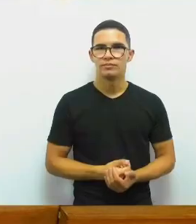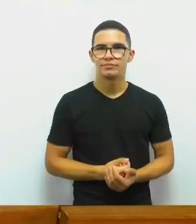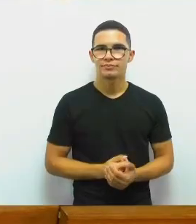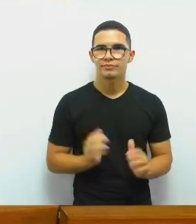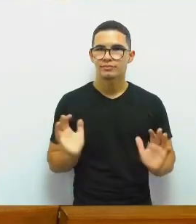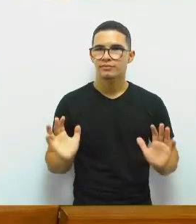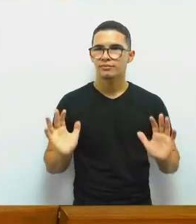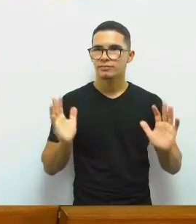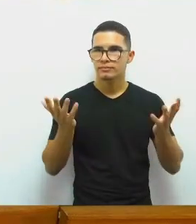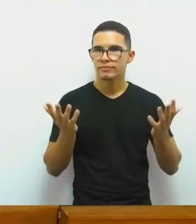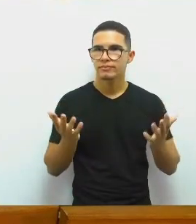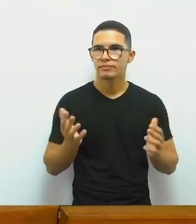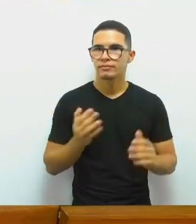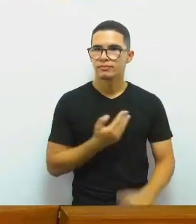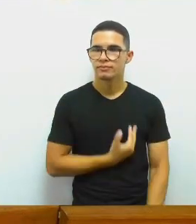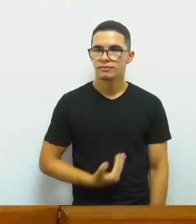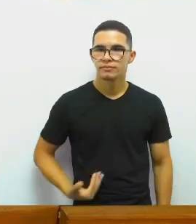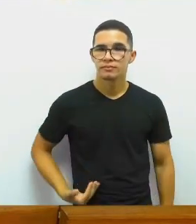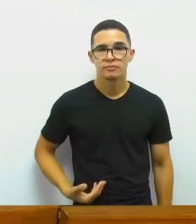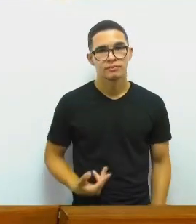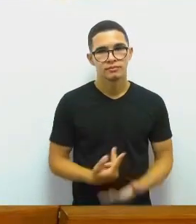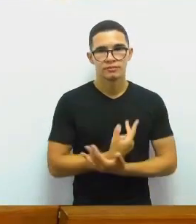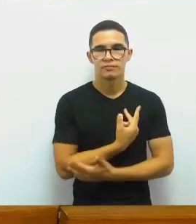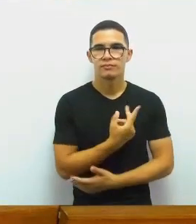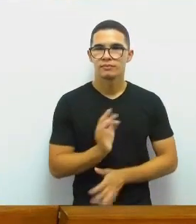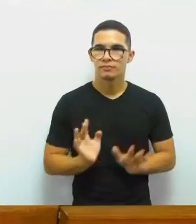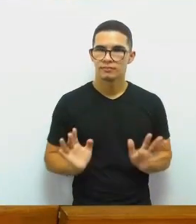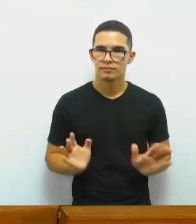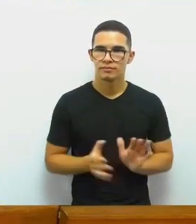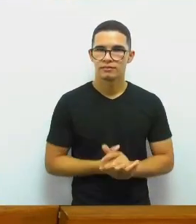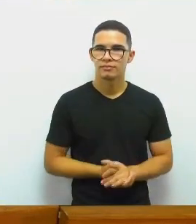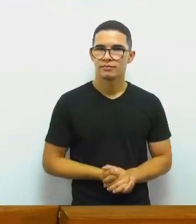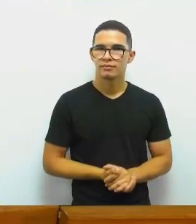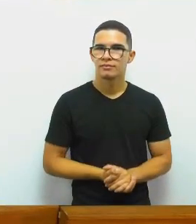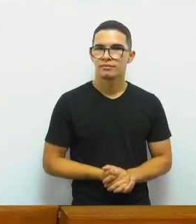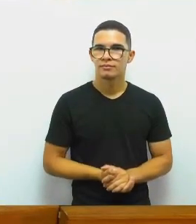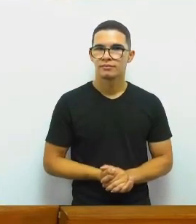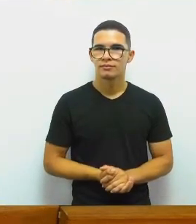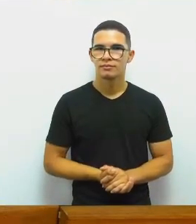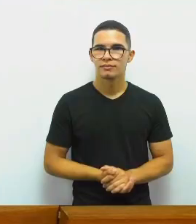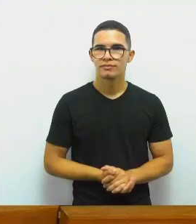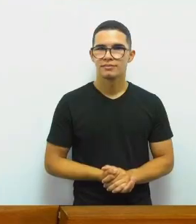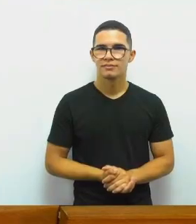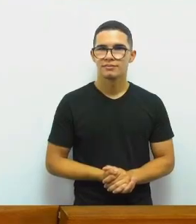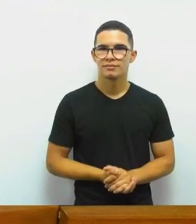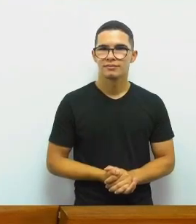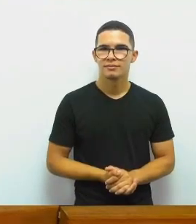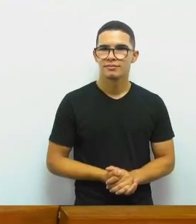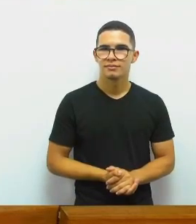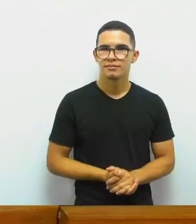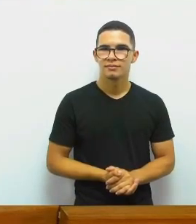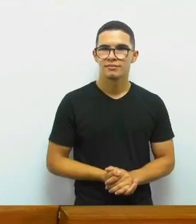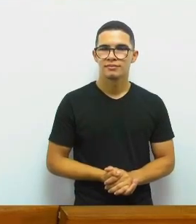homenagem para um membro do governo tem alguma coisa boa aí. Sábado. É.